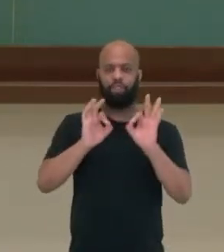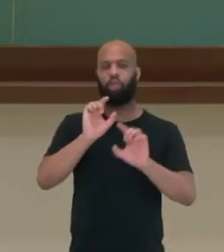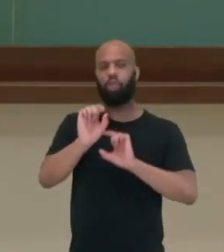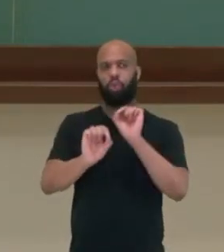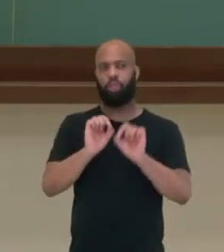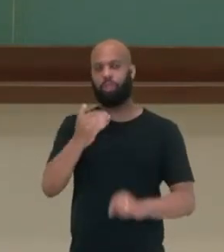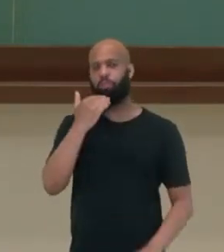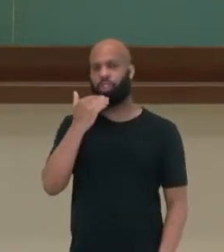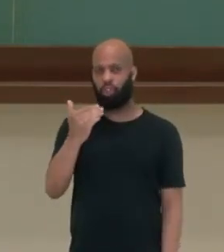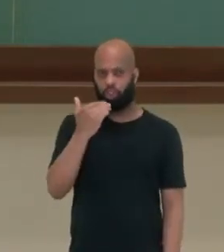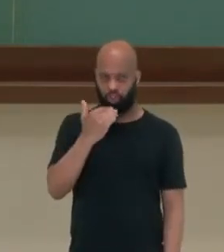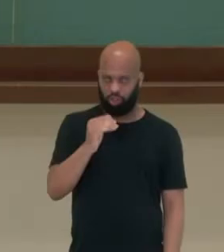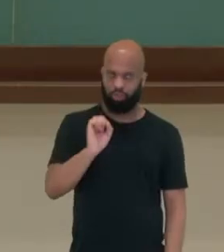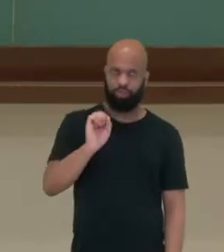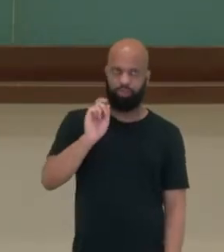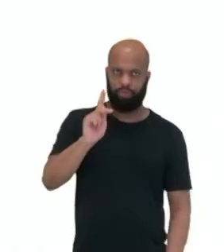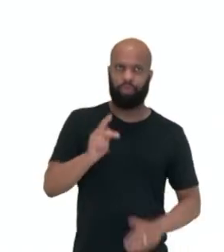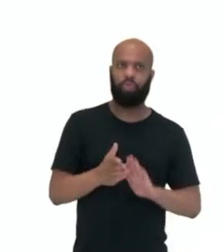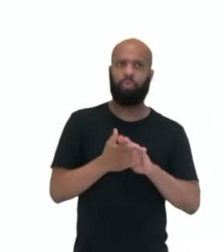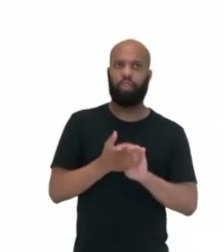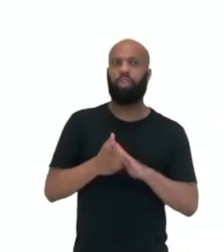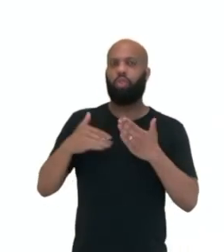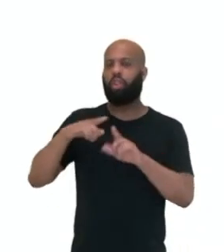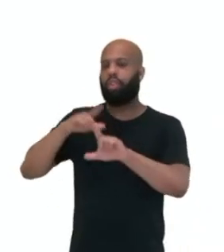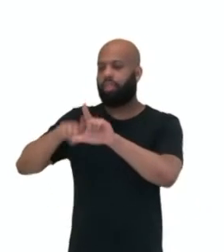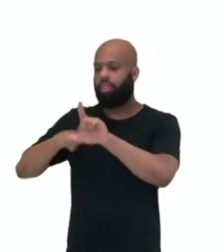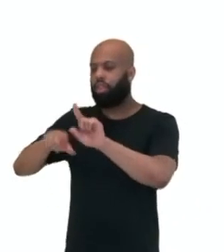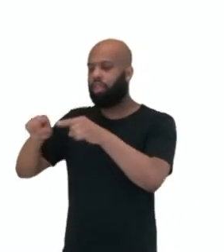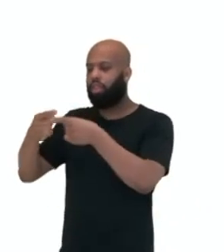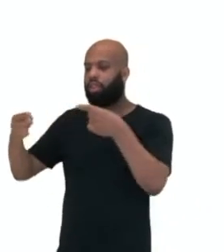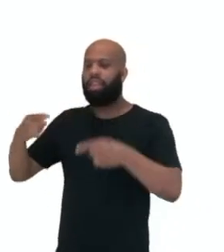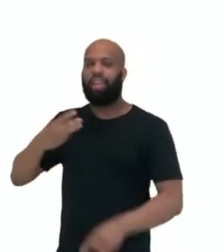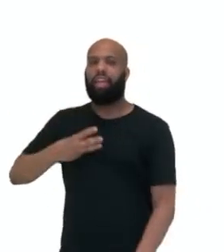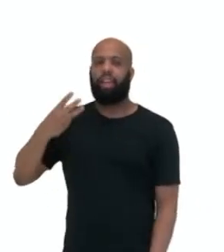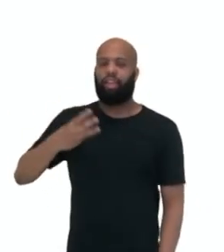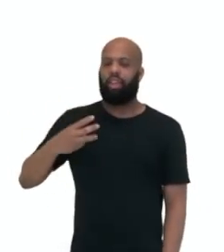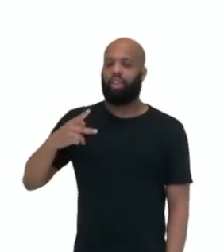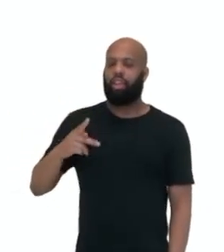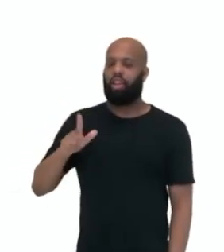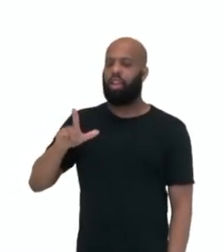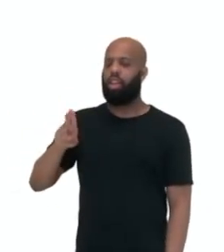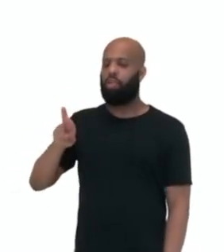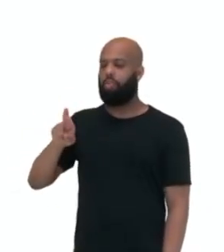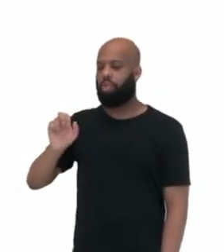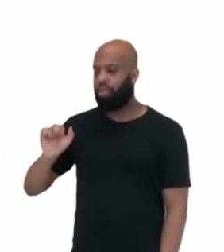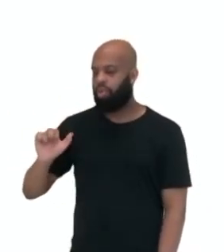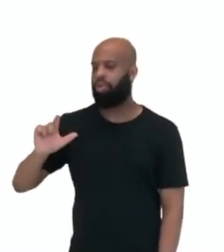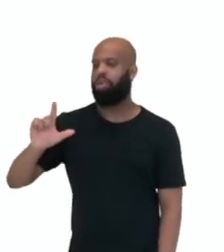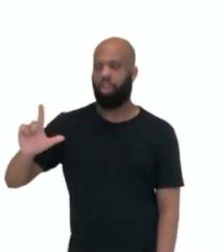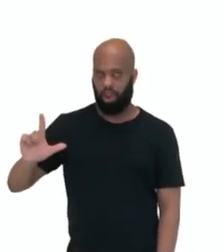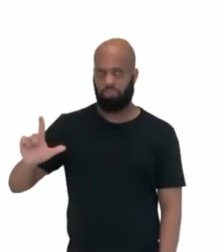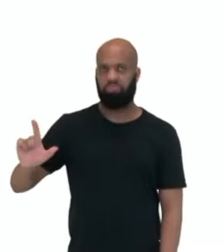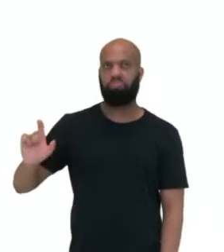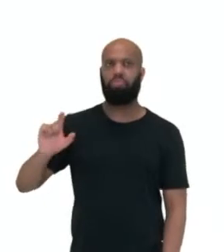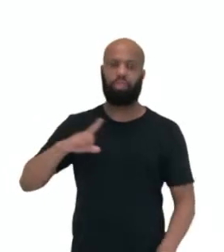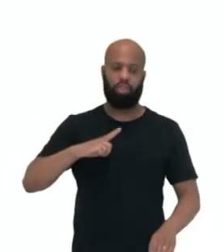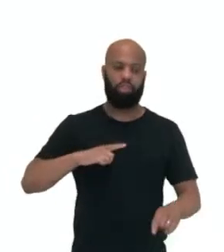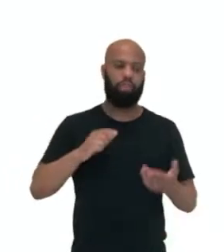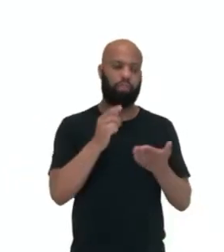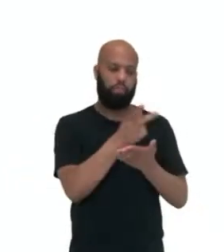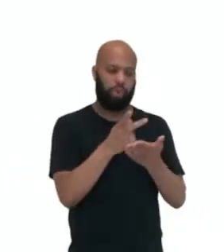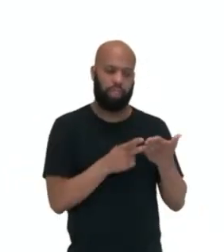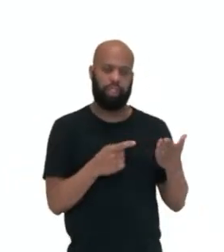foi pensado aqui, né? Então, a letra da canção Terceira do Plural, composta por Humberto Gessinger, e o